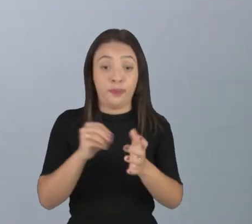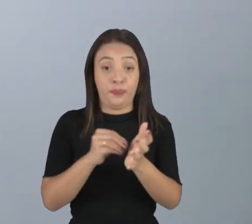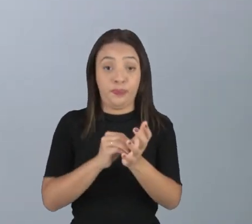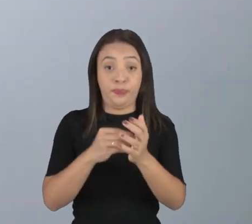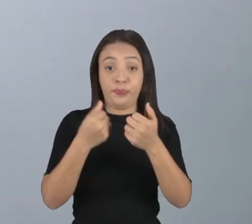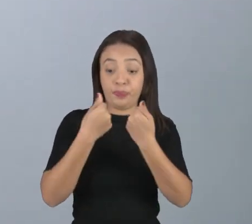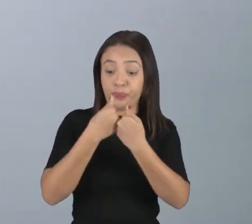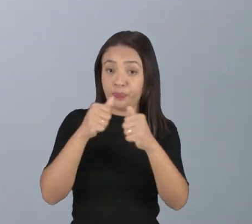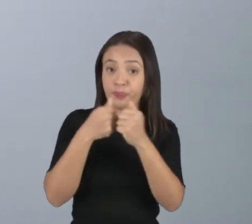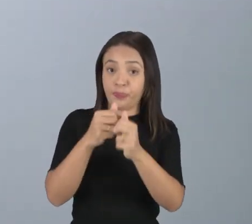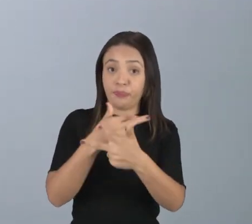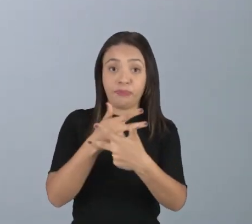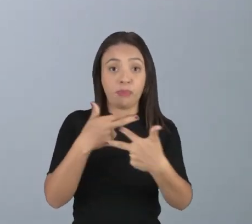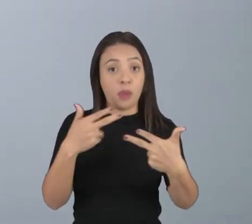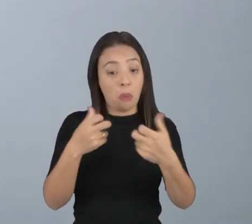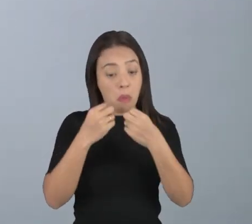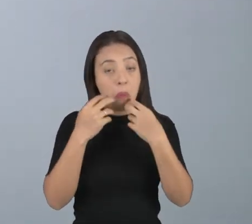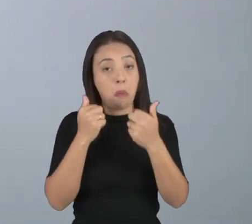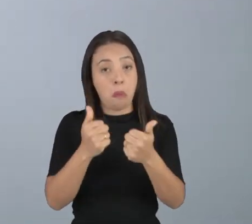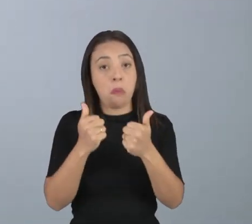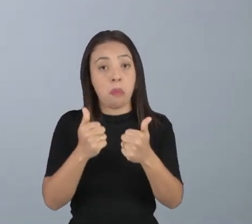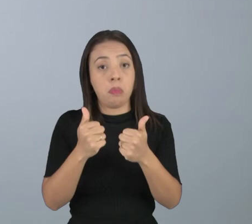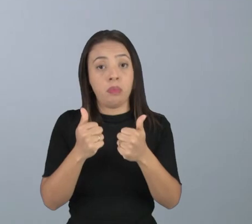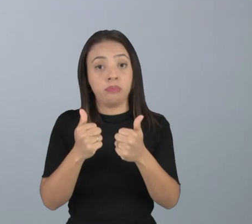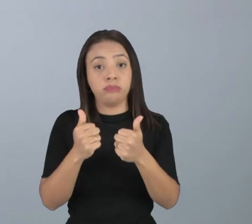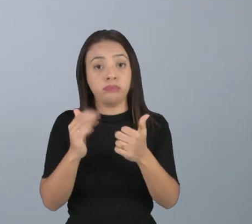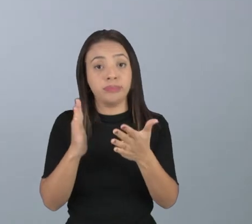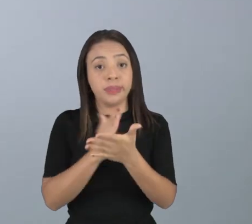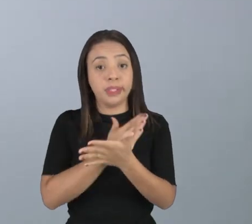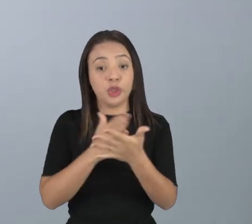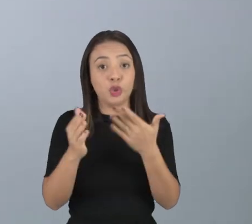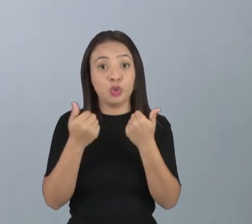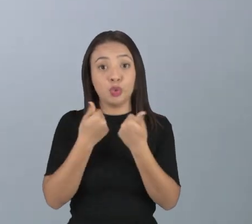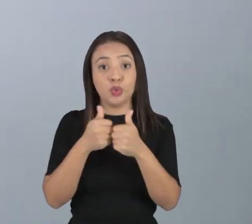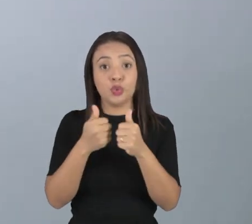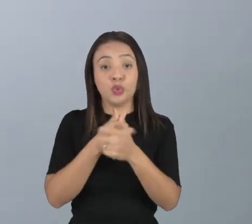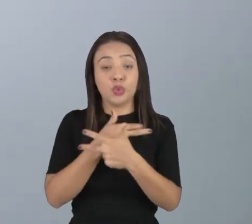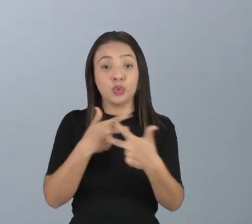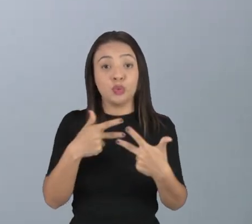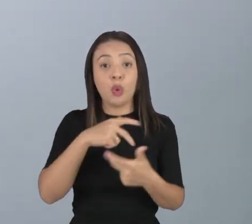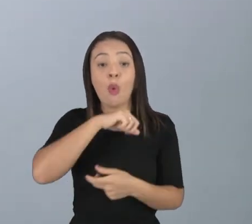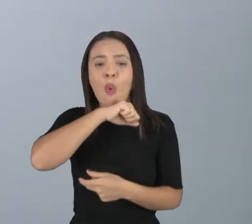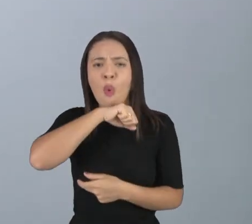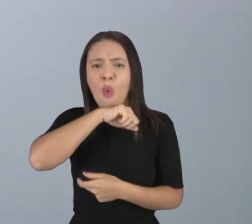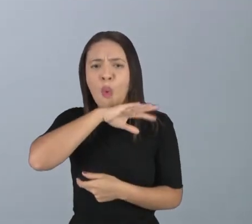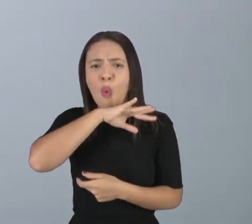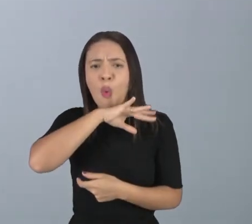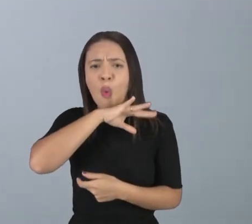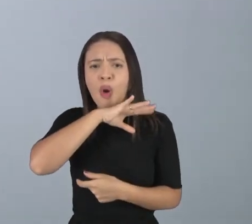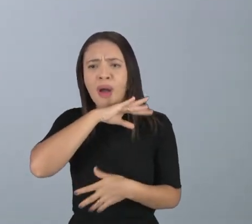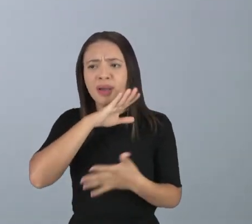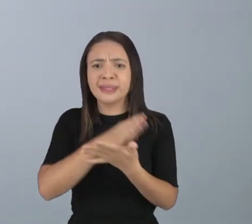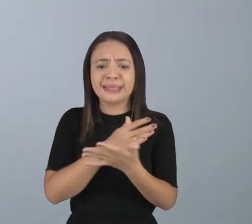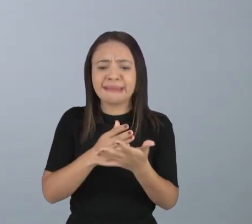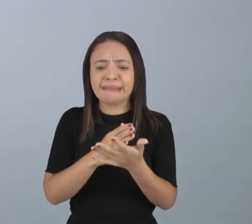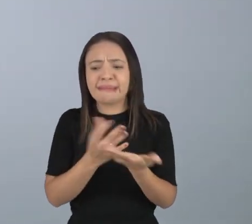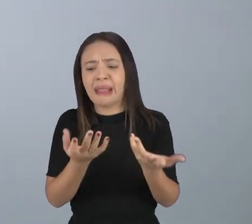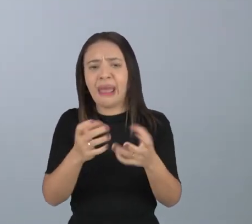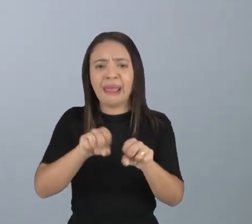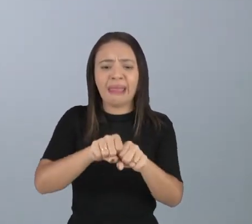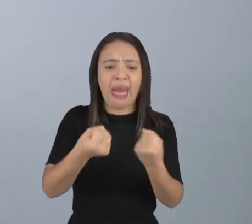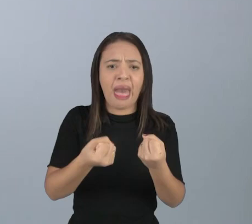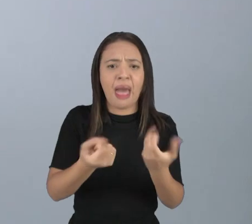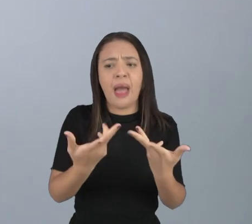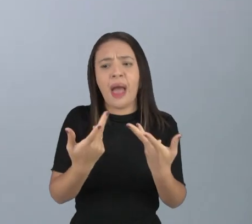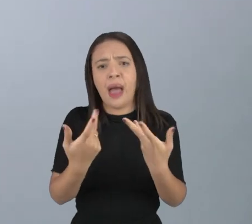Transportes adequados, né? Nem sempre os ônibus são bons, né? As pessoas às vezes têm que descer no meio da viagem,